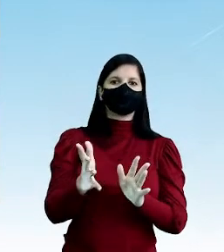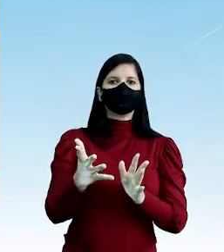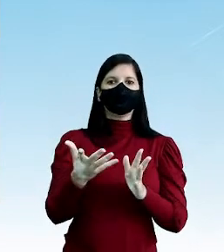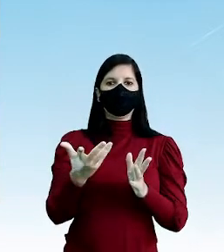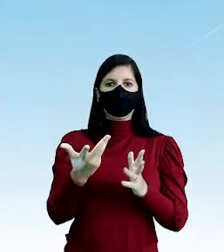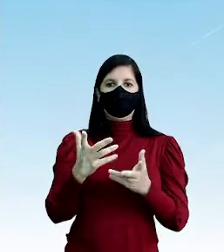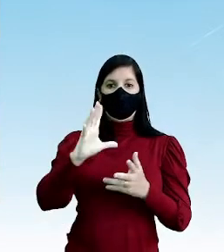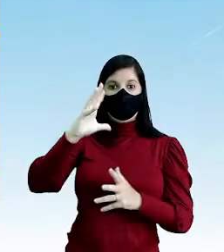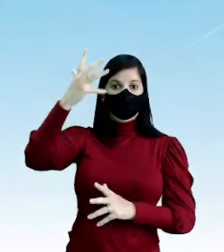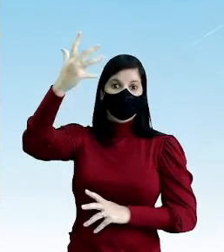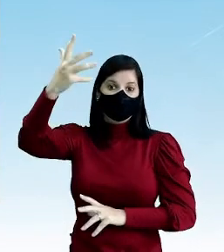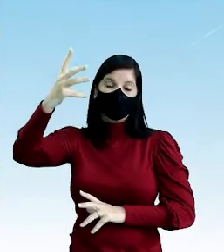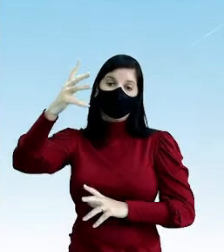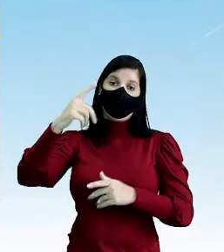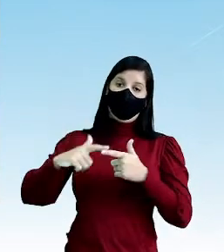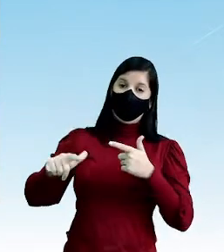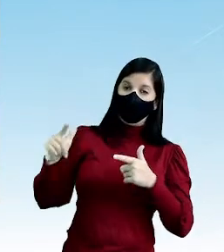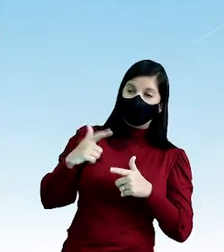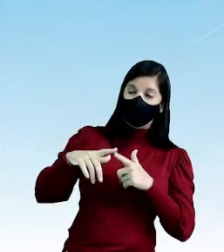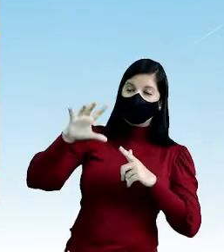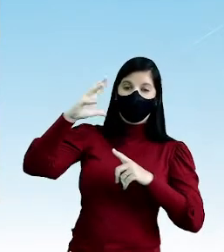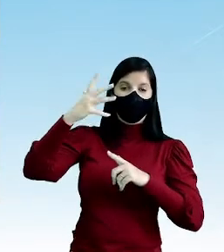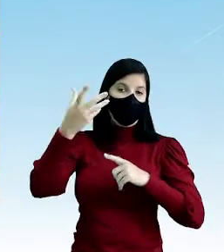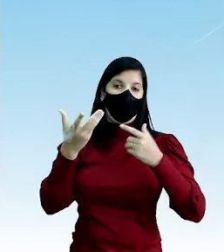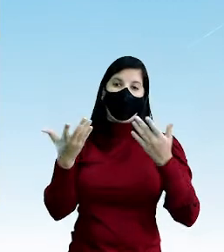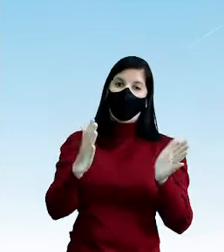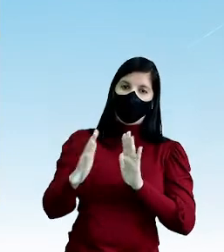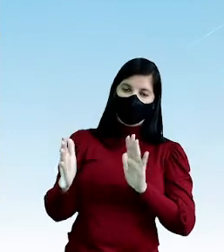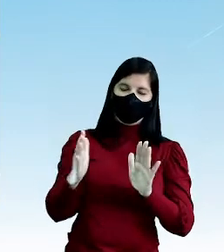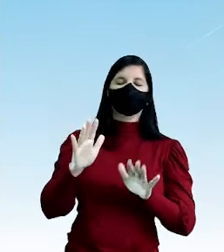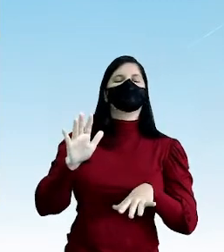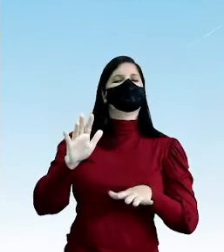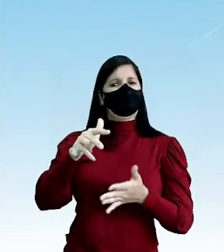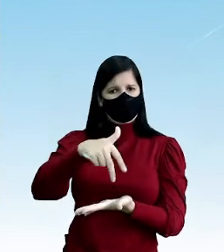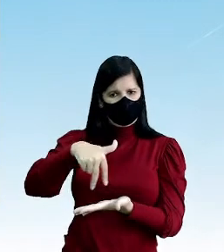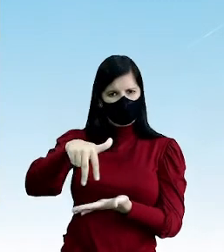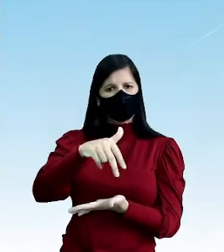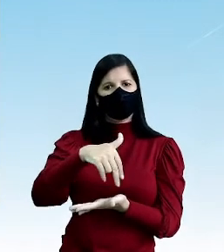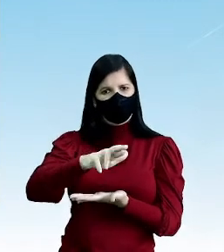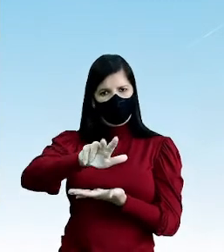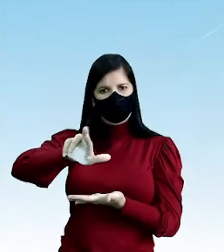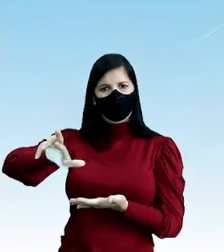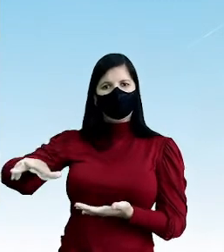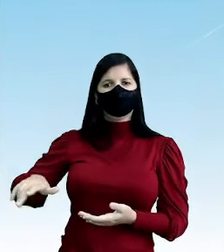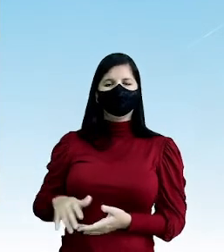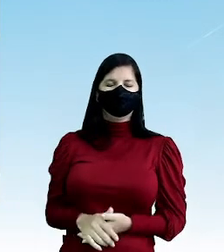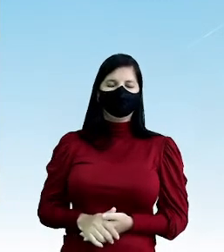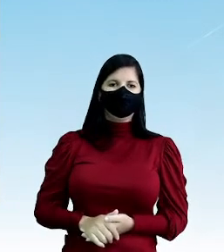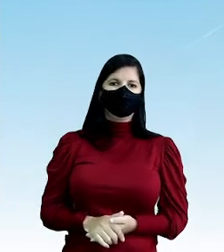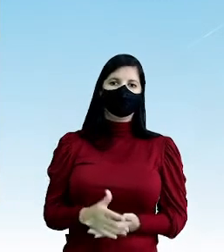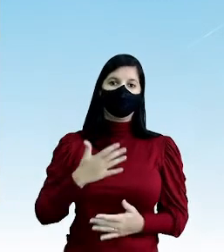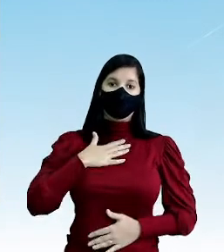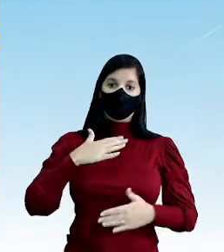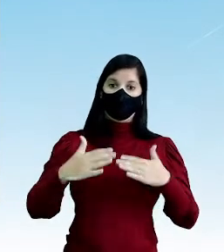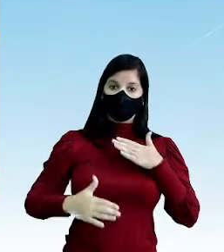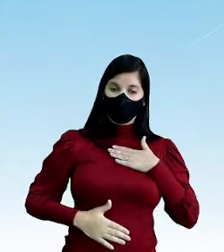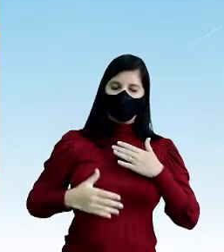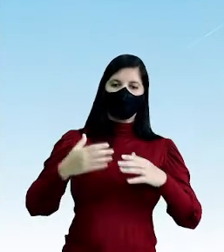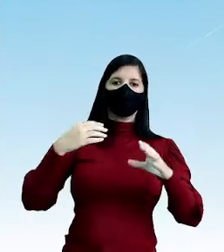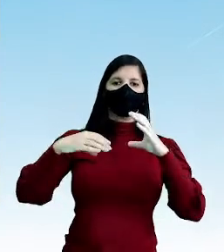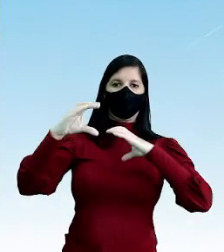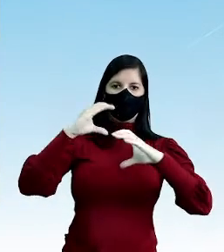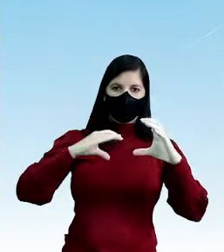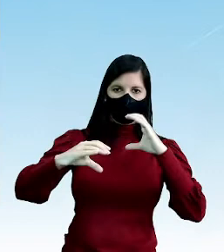determinada situação, Então, enfim, cada dança tem um significado diferente. Nosso corpo pode